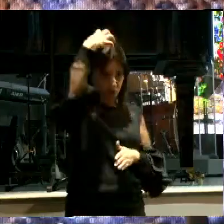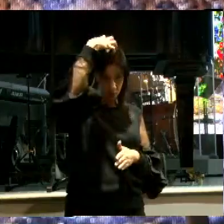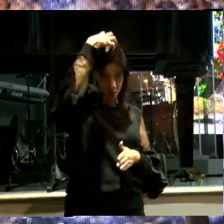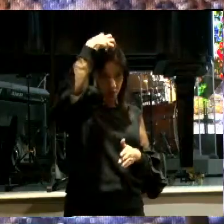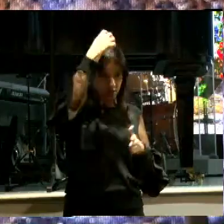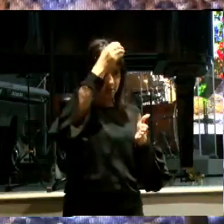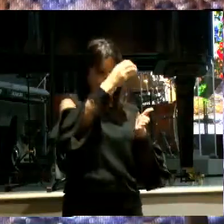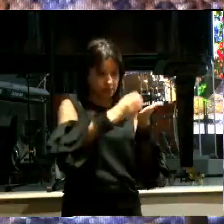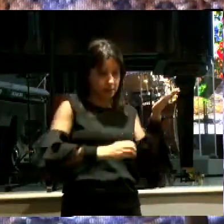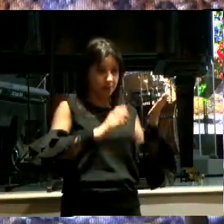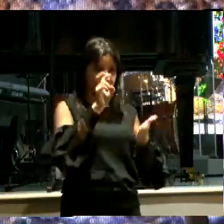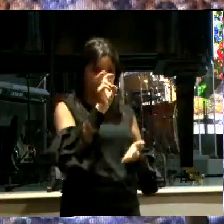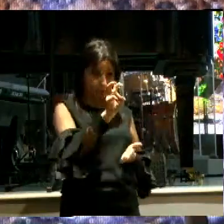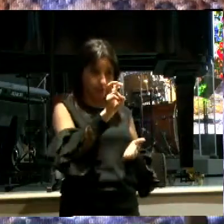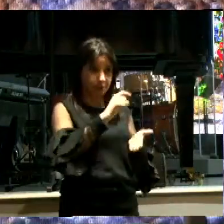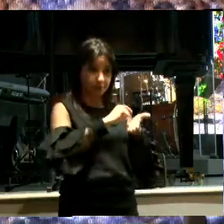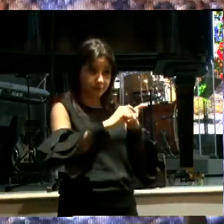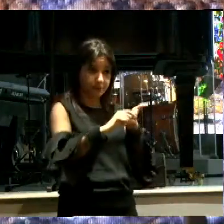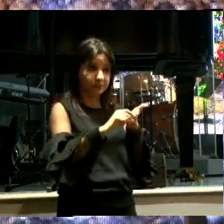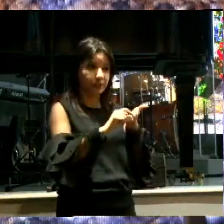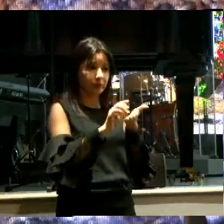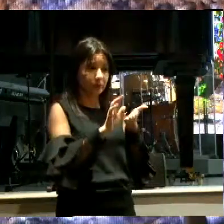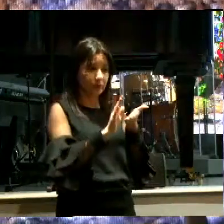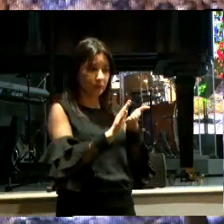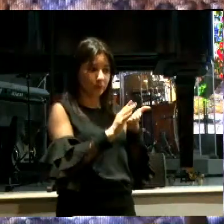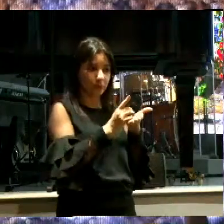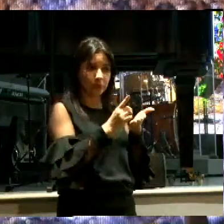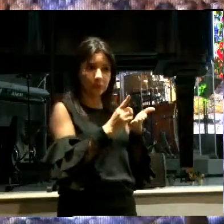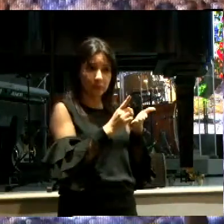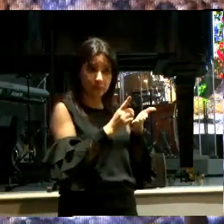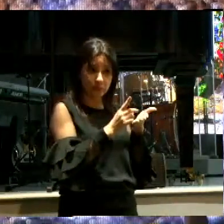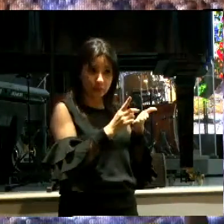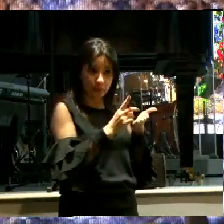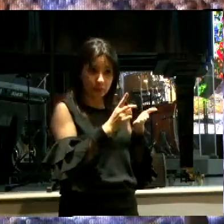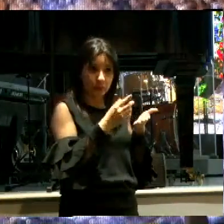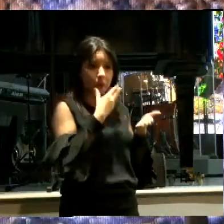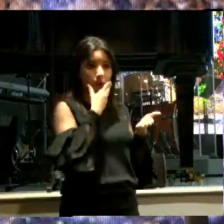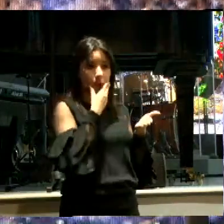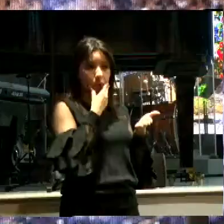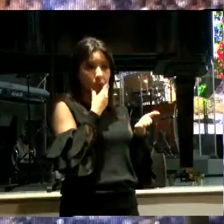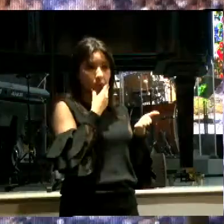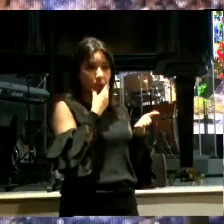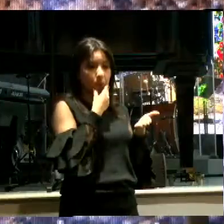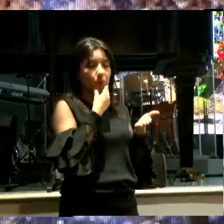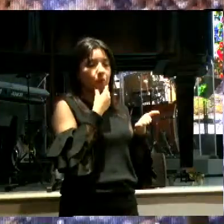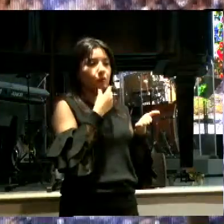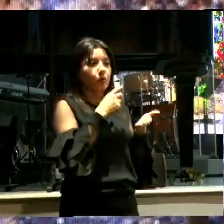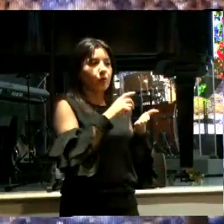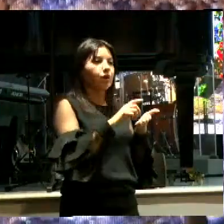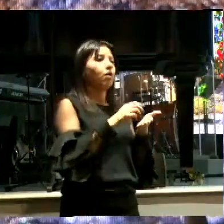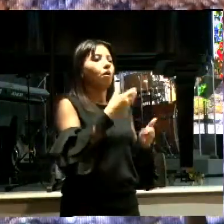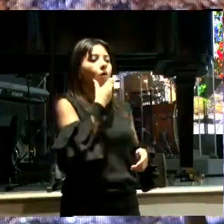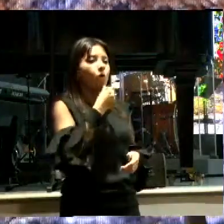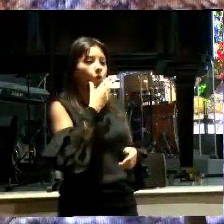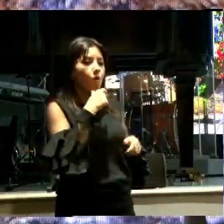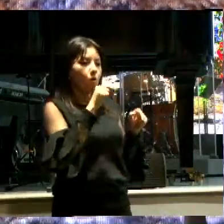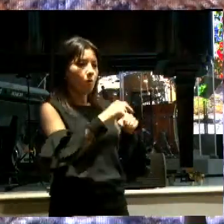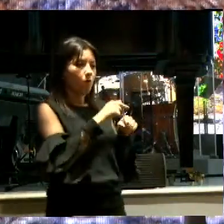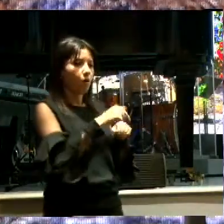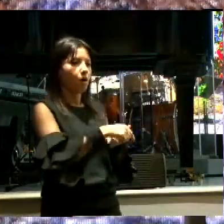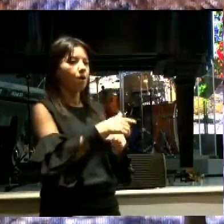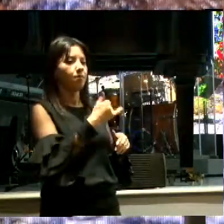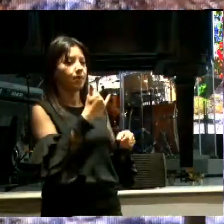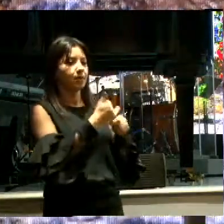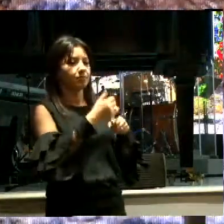diz assim: e Naamã, chefe do exército do rei da Síria, era um grande homem diante do seu